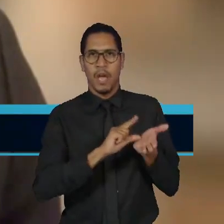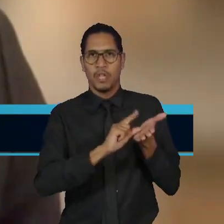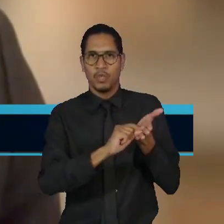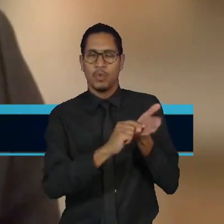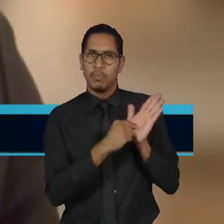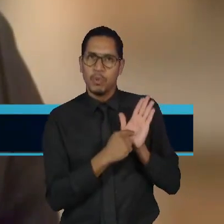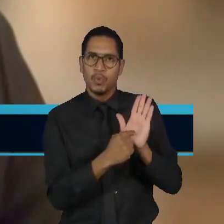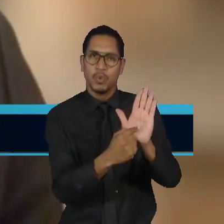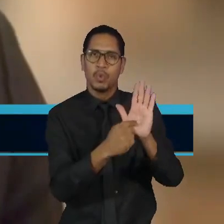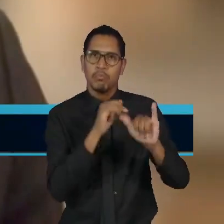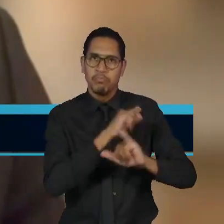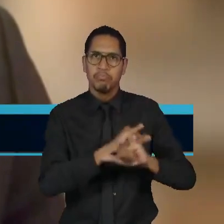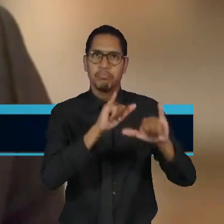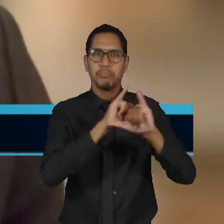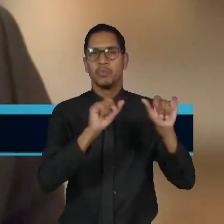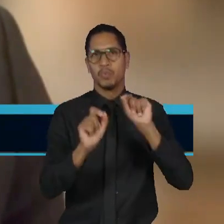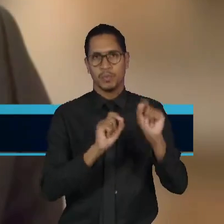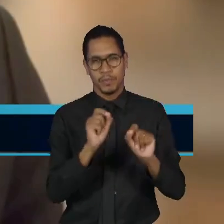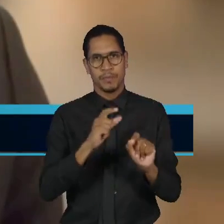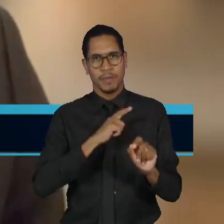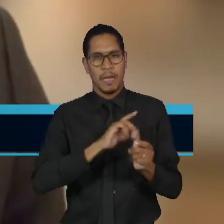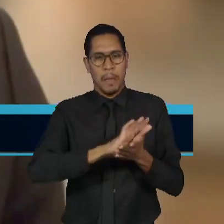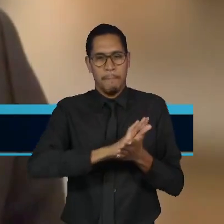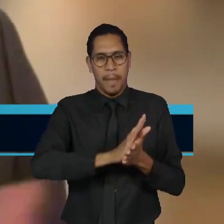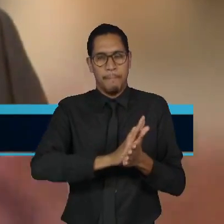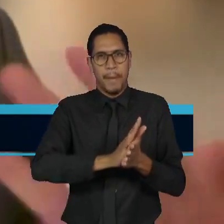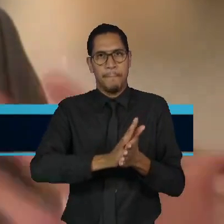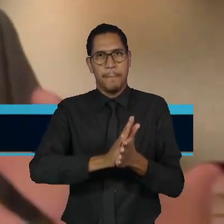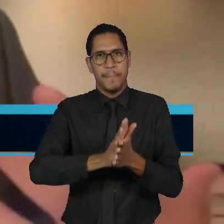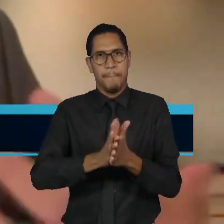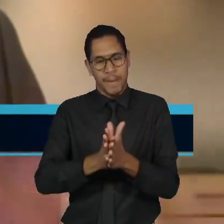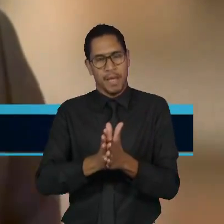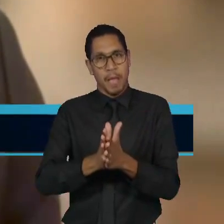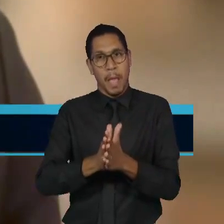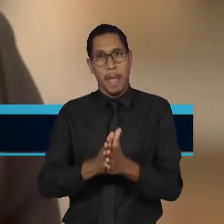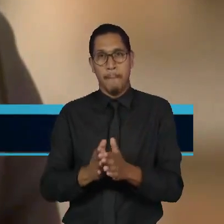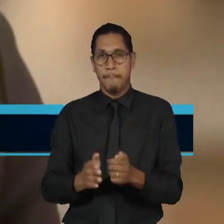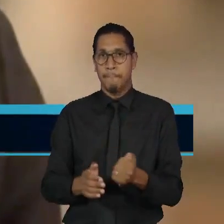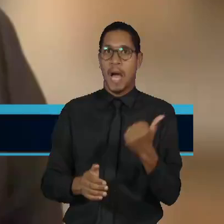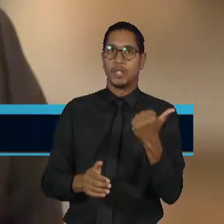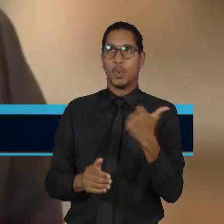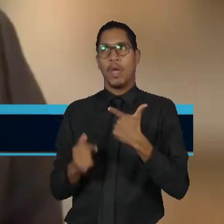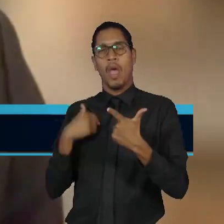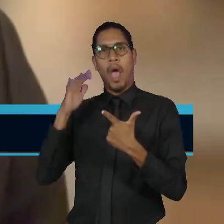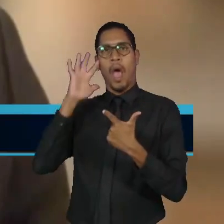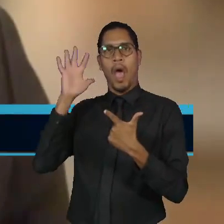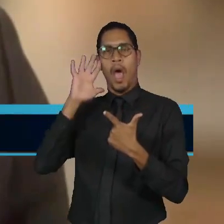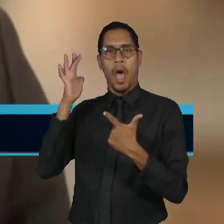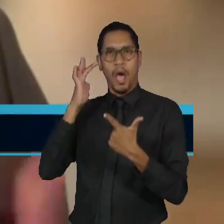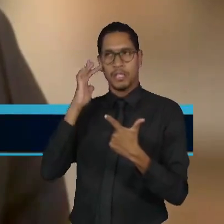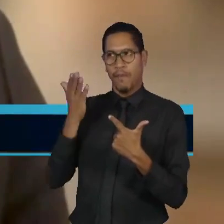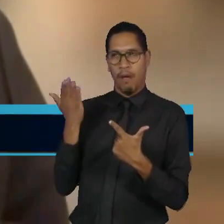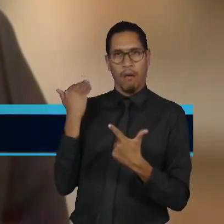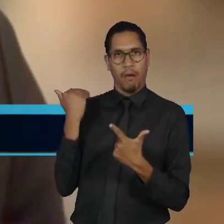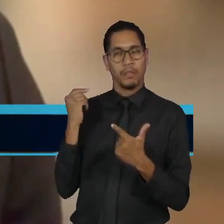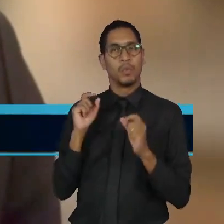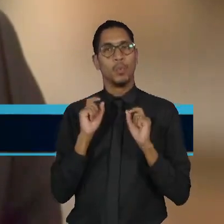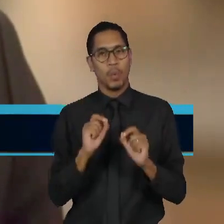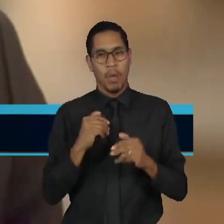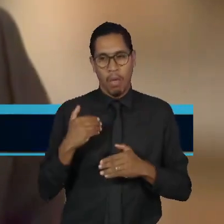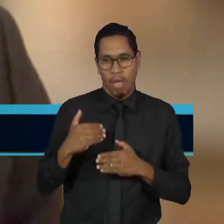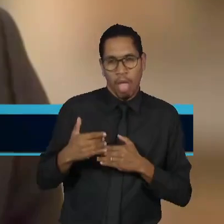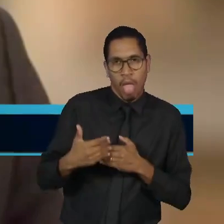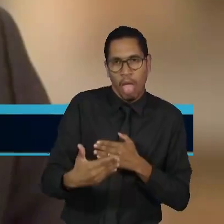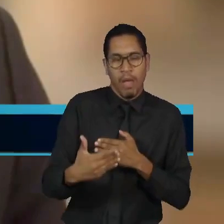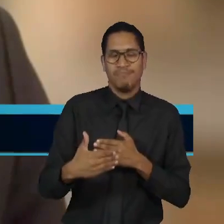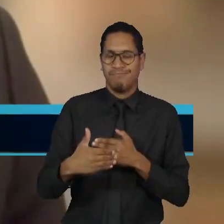dados sobre destruição são muito superiores ao que se vinha considerando antes, e os seus efeitos muito